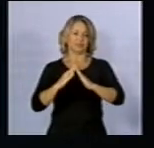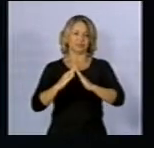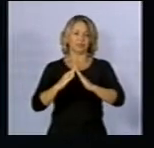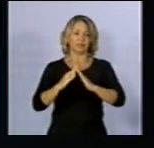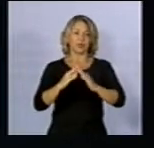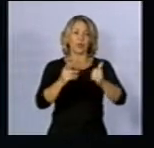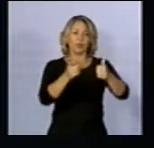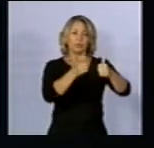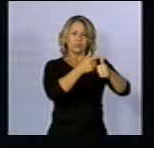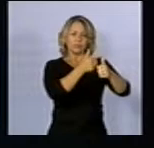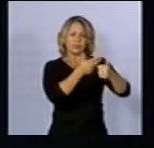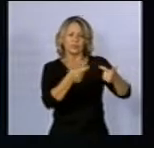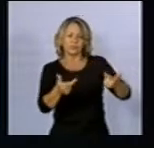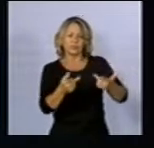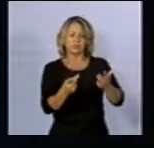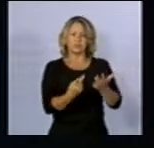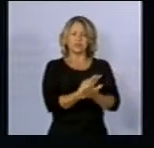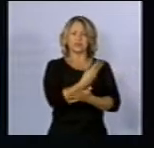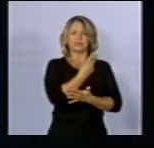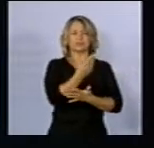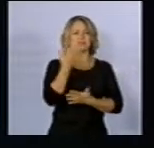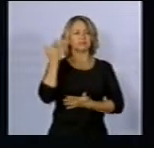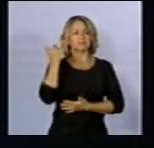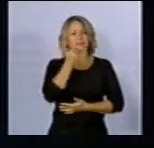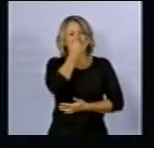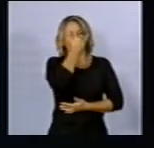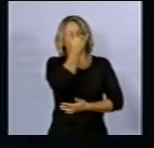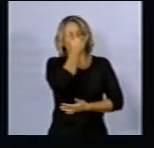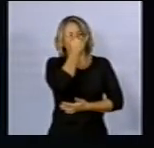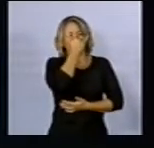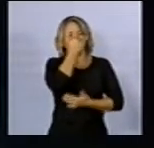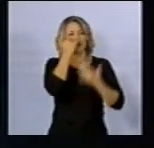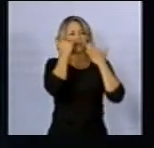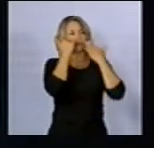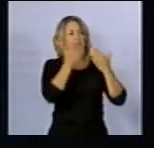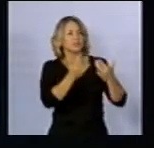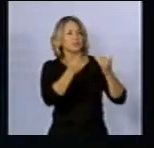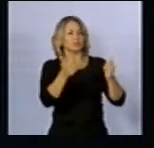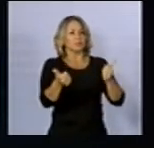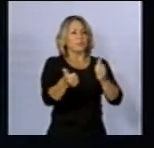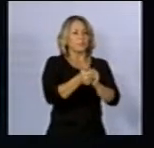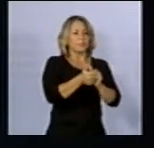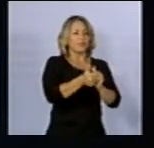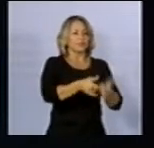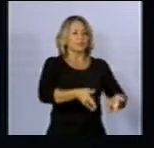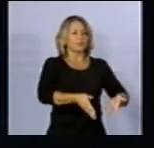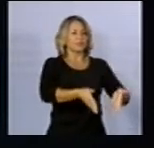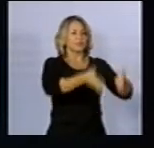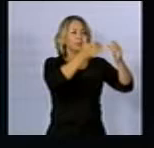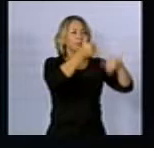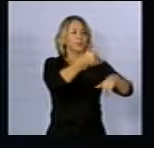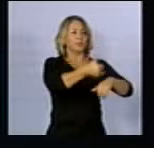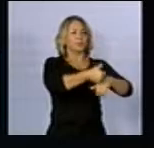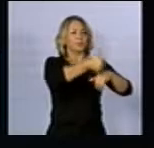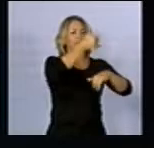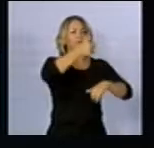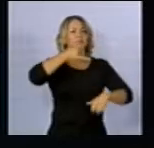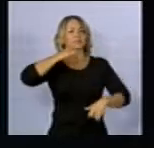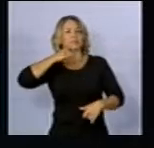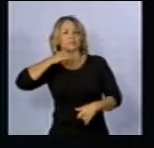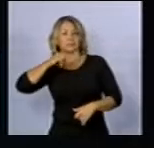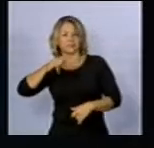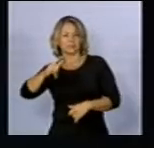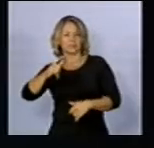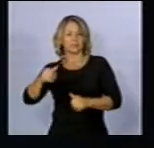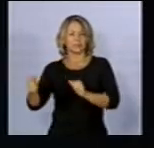das características desse tipo de exposição ao campo magnético, ao componente do